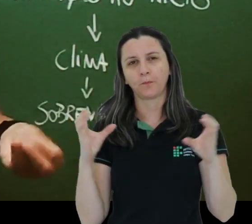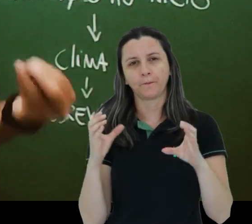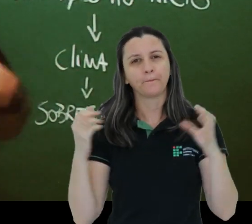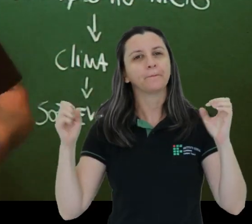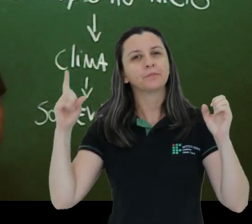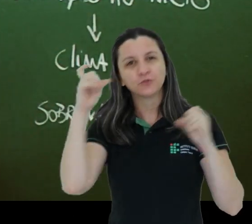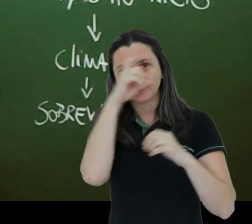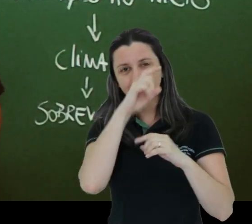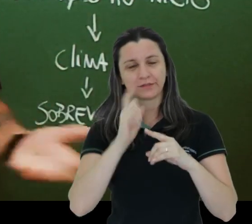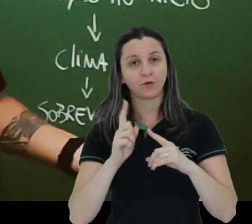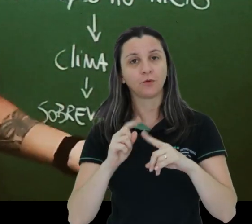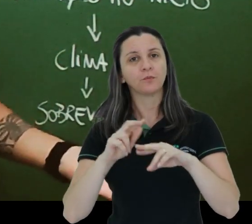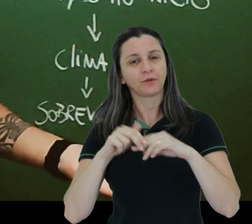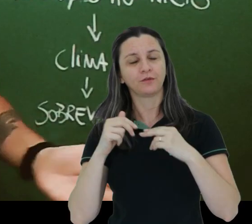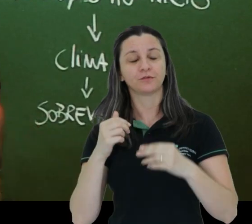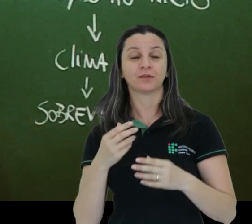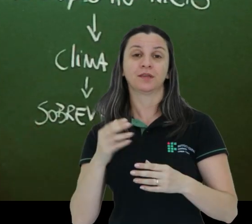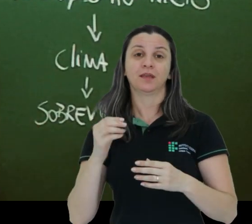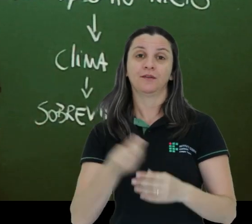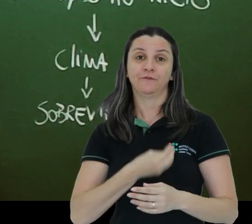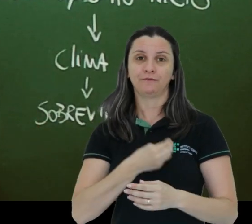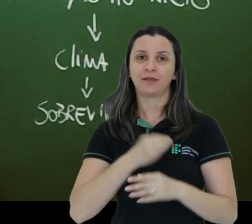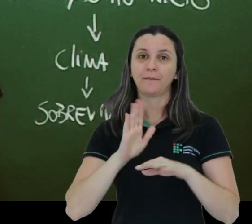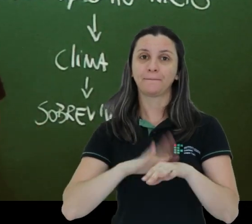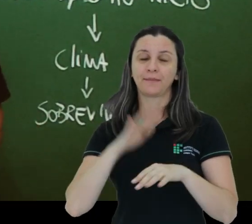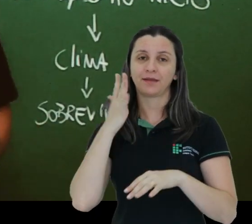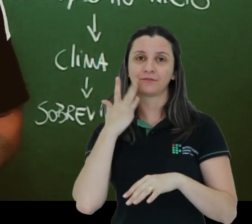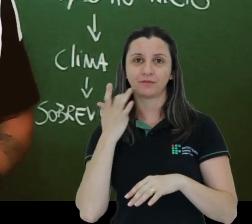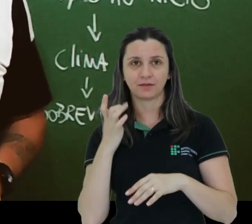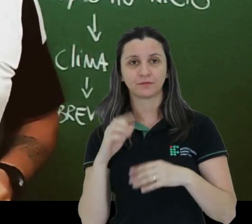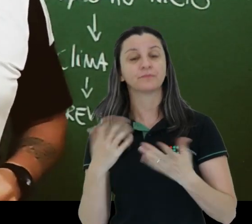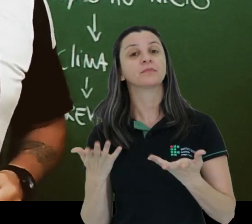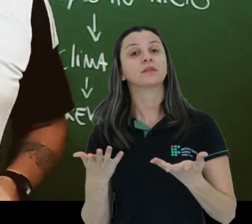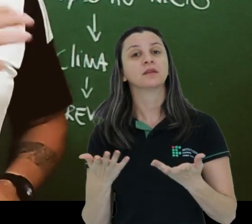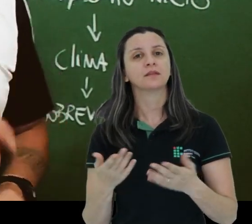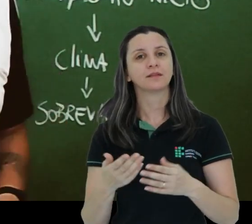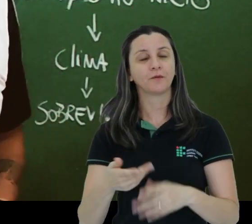complexas, porque a sobrevivência era muito tranquila. Então pense um